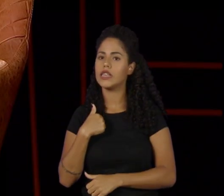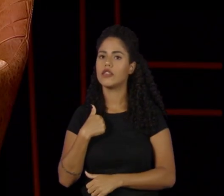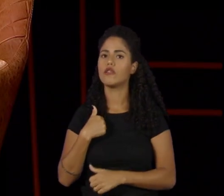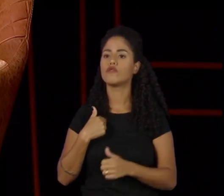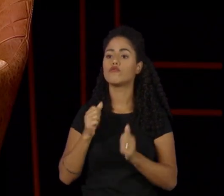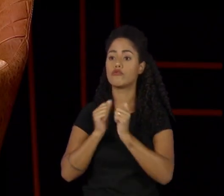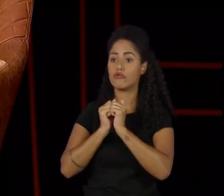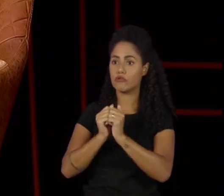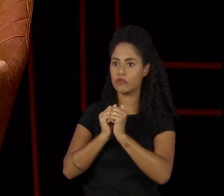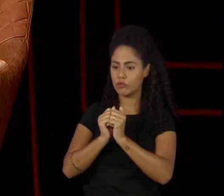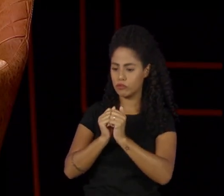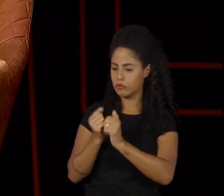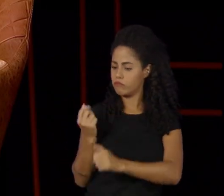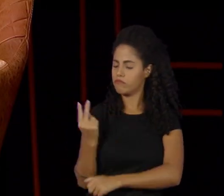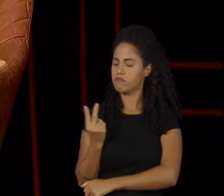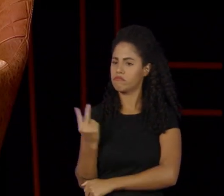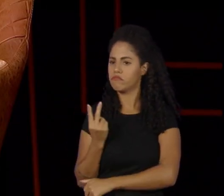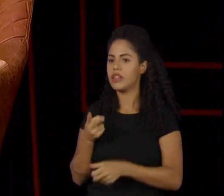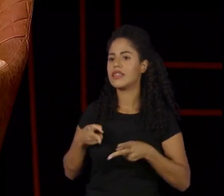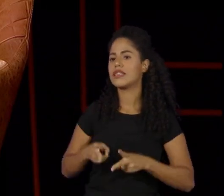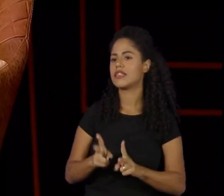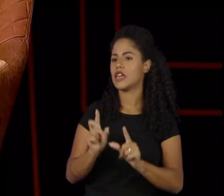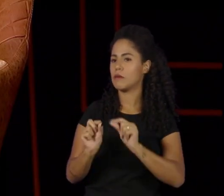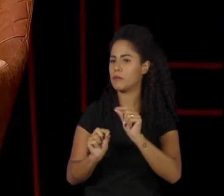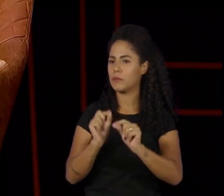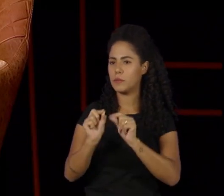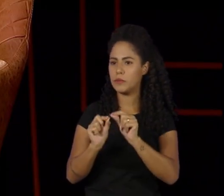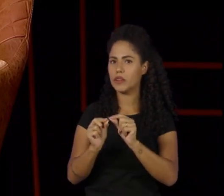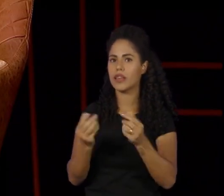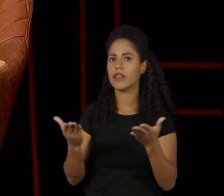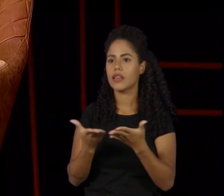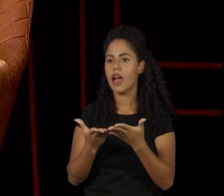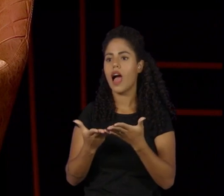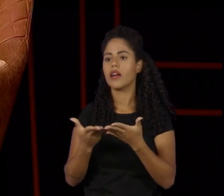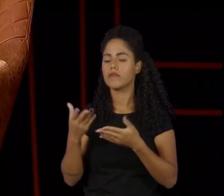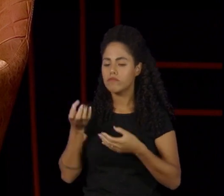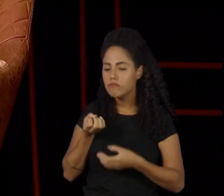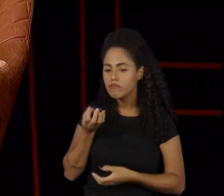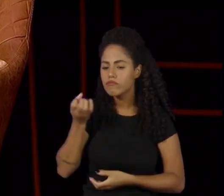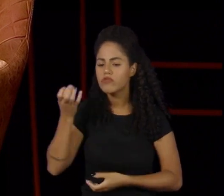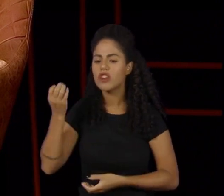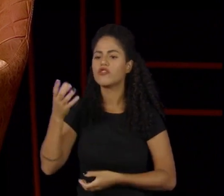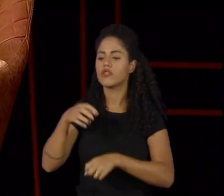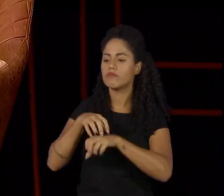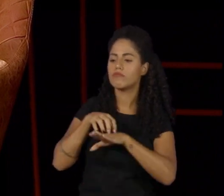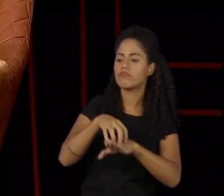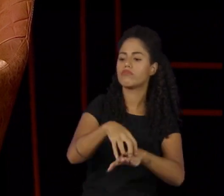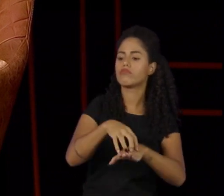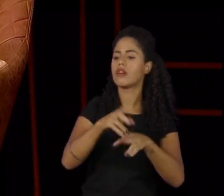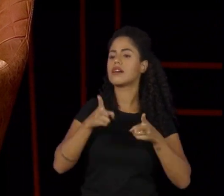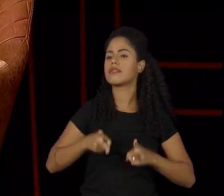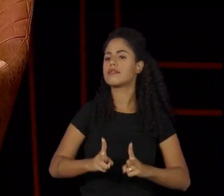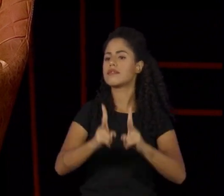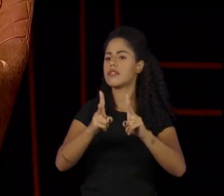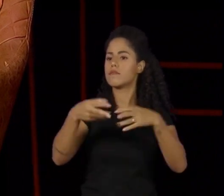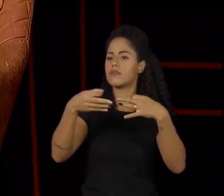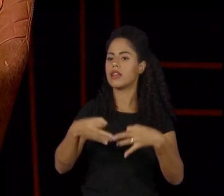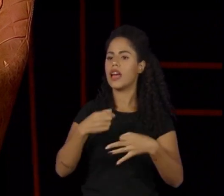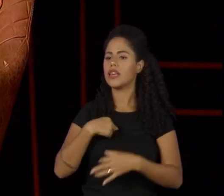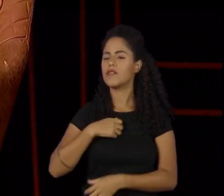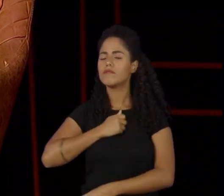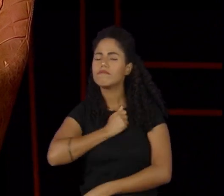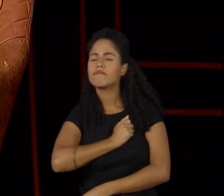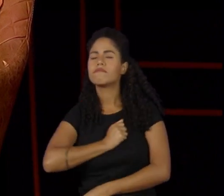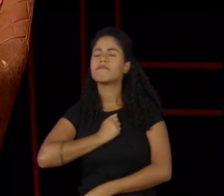nós fizemos uma bela turnê. E é incrível, velho. Eu tenho um morro de